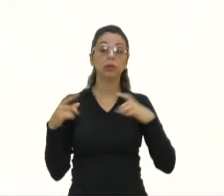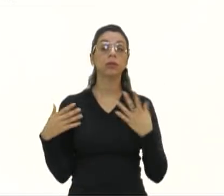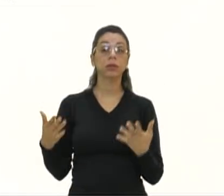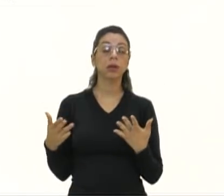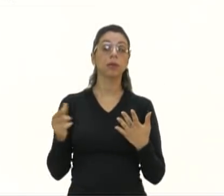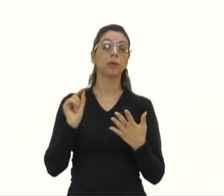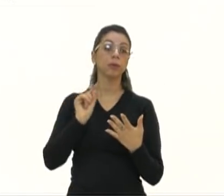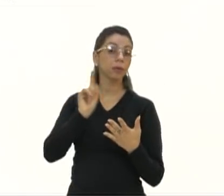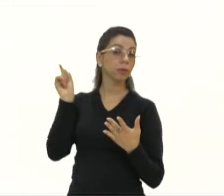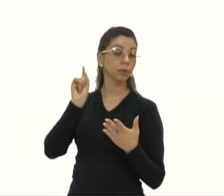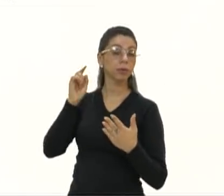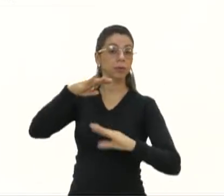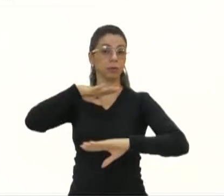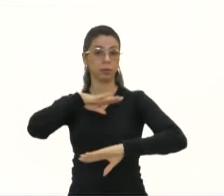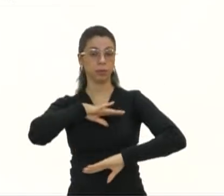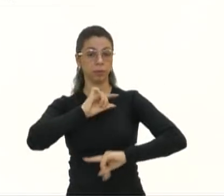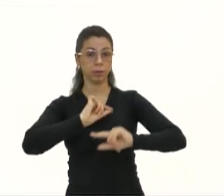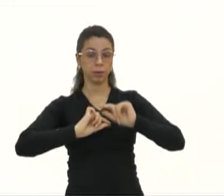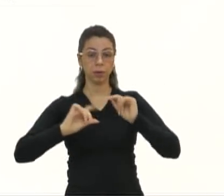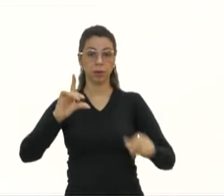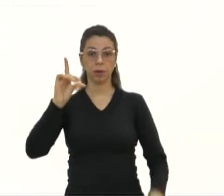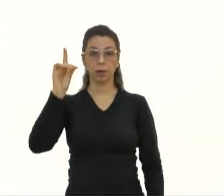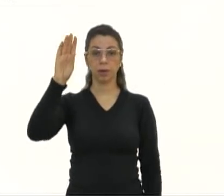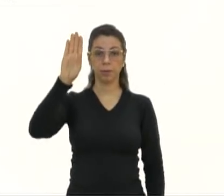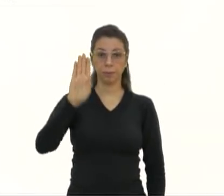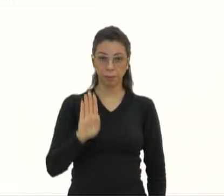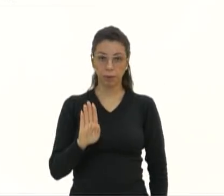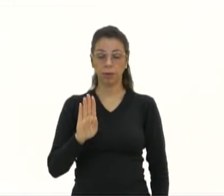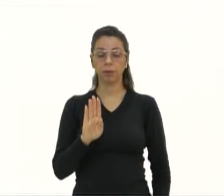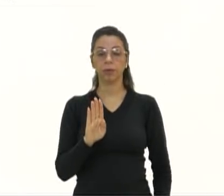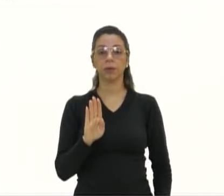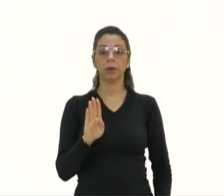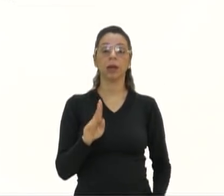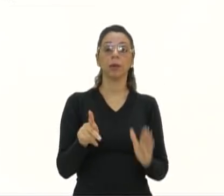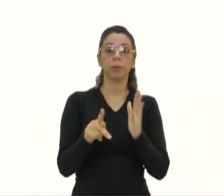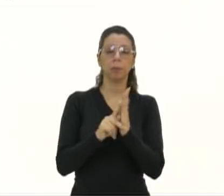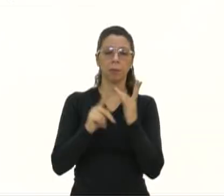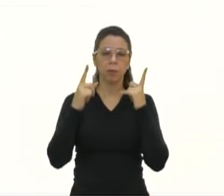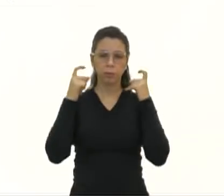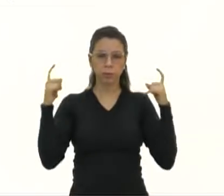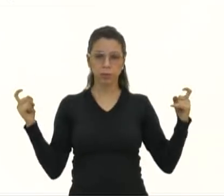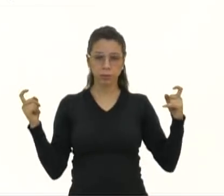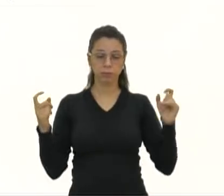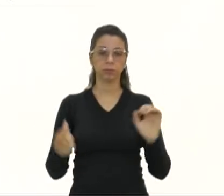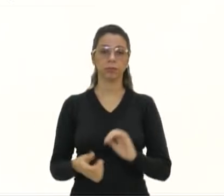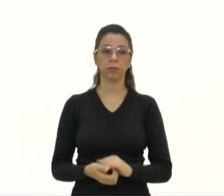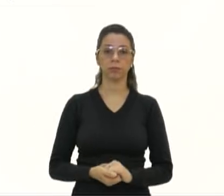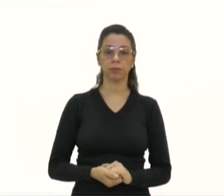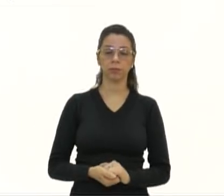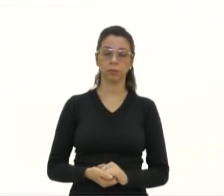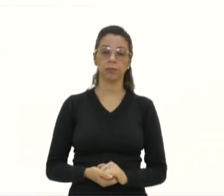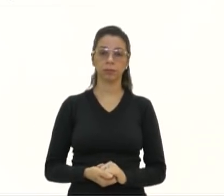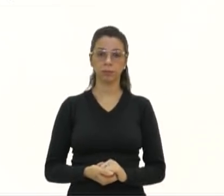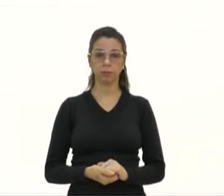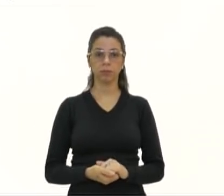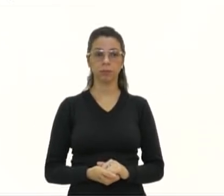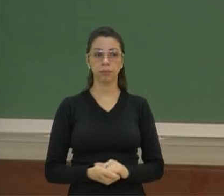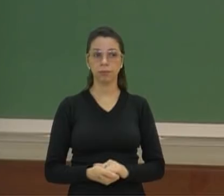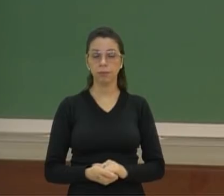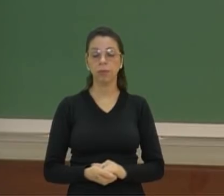essa medida é em decibel, que é a unidade da intensidade sonora. Percebam que aqui a gente